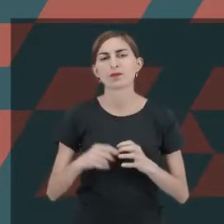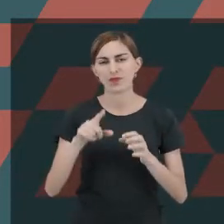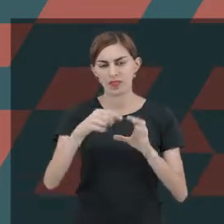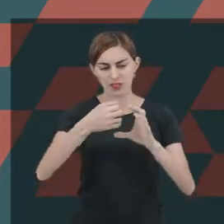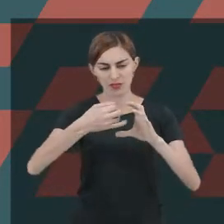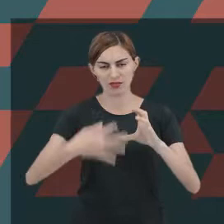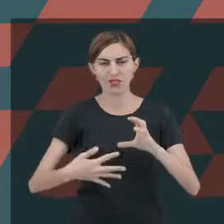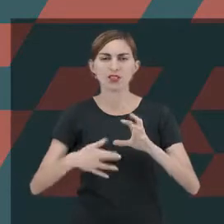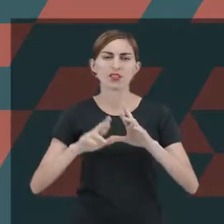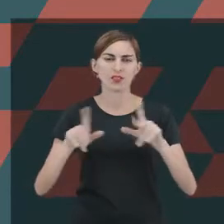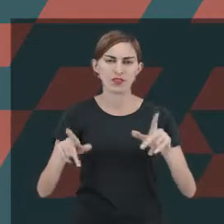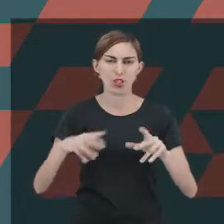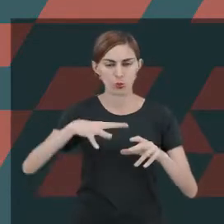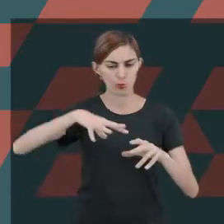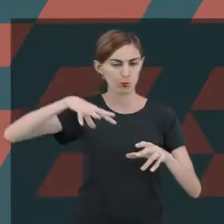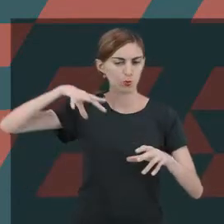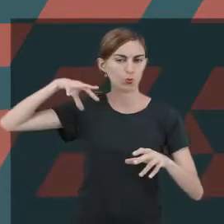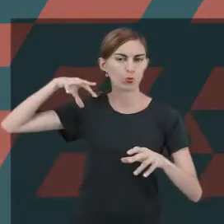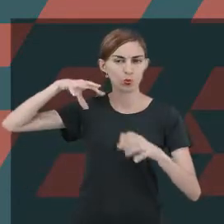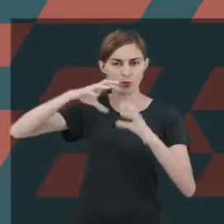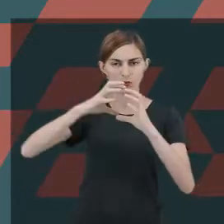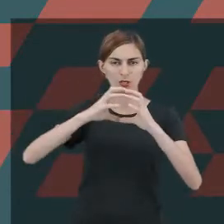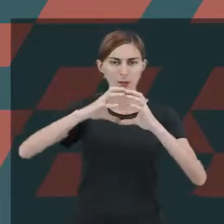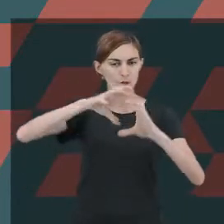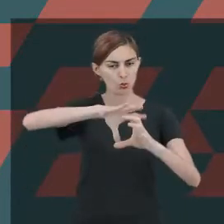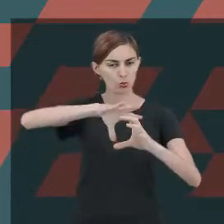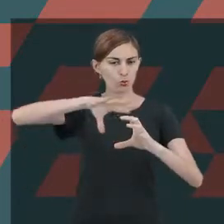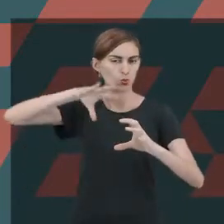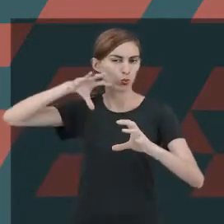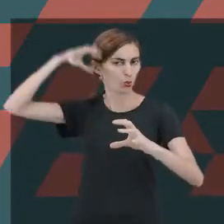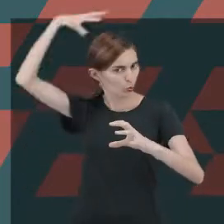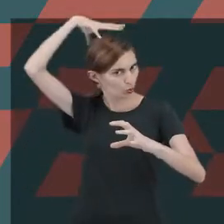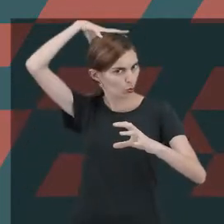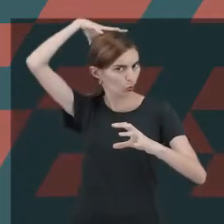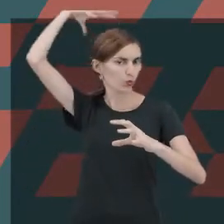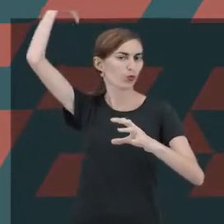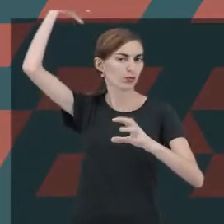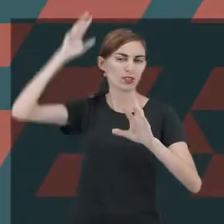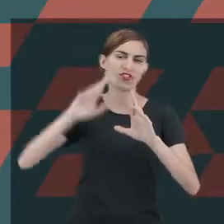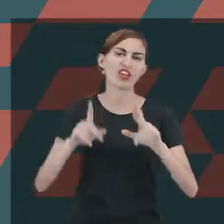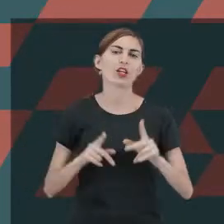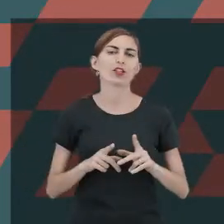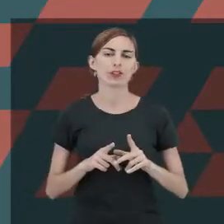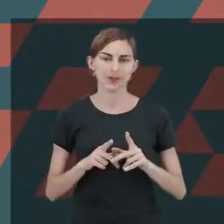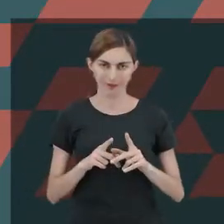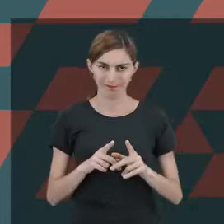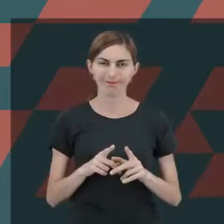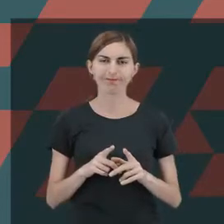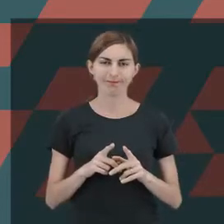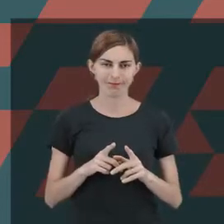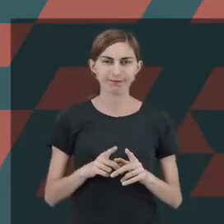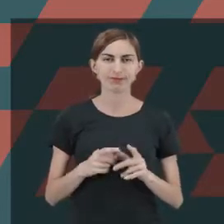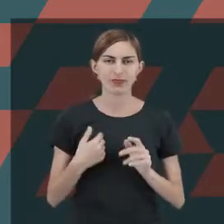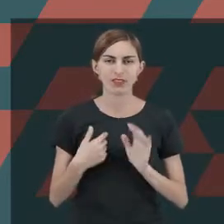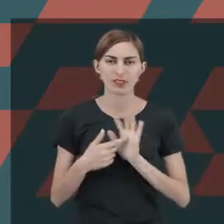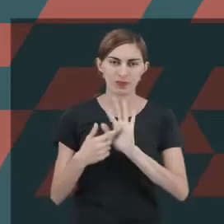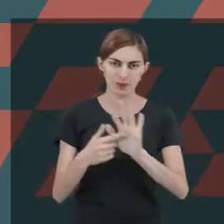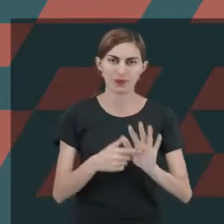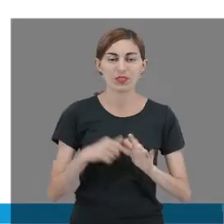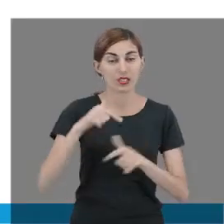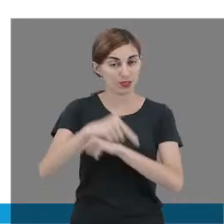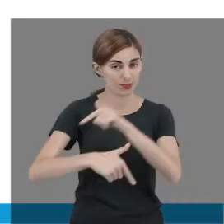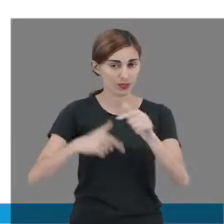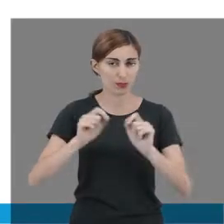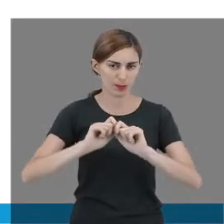aspecto de protuberância occipital mais exacerbada, que foi uma das coisas que mais chamou a atenção na fase inicial do quadro. Então tem esse